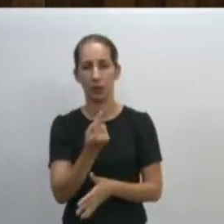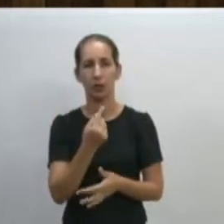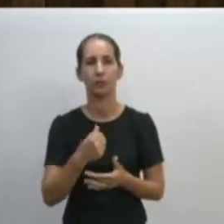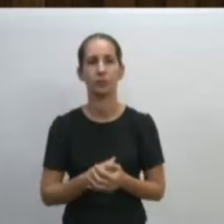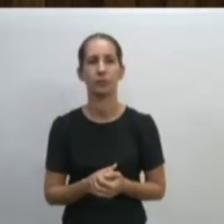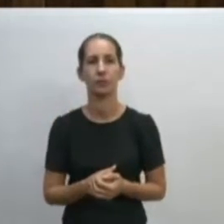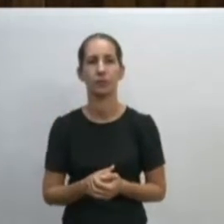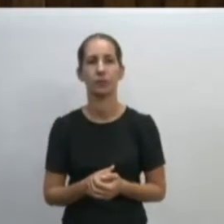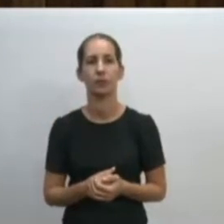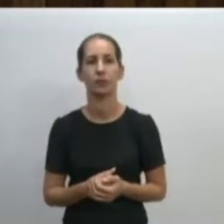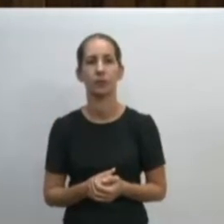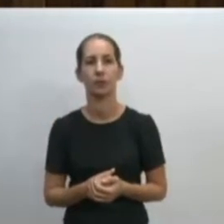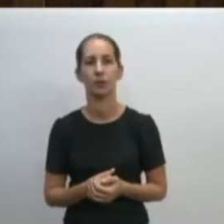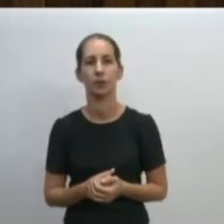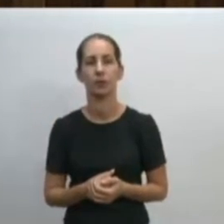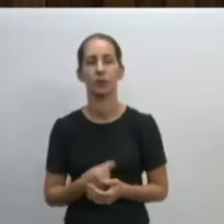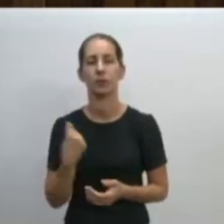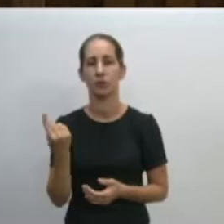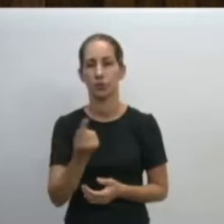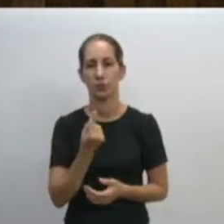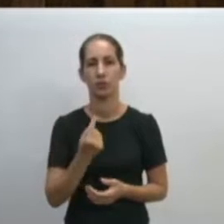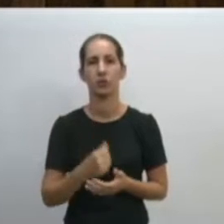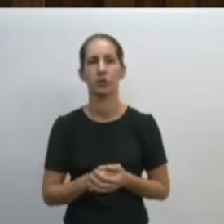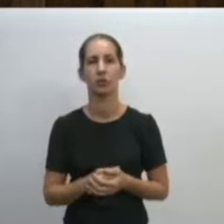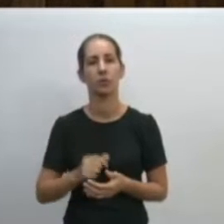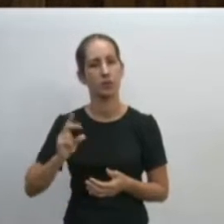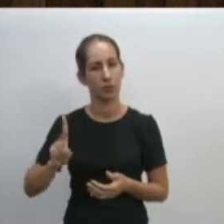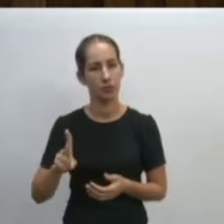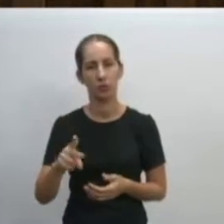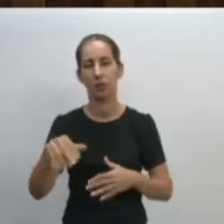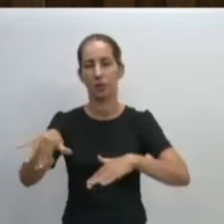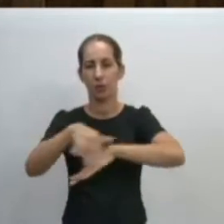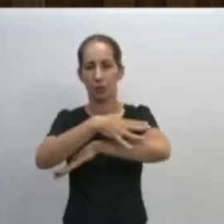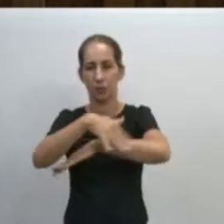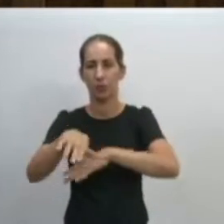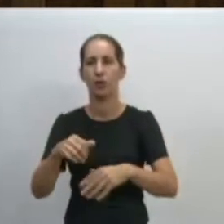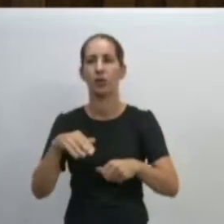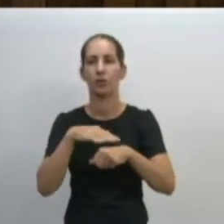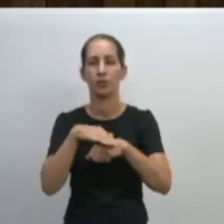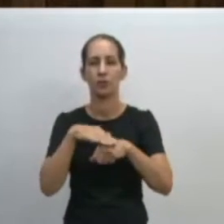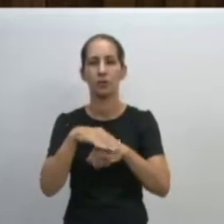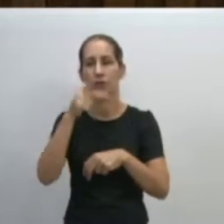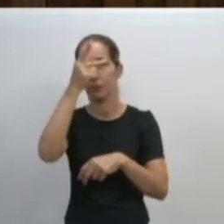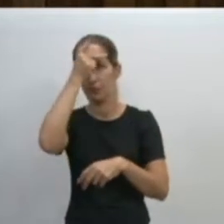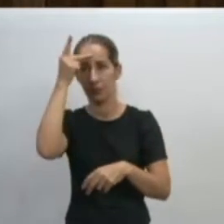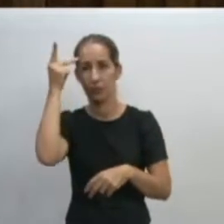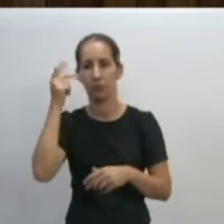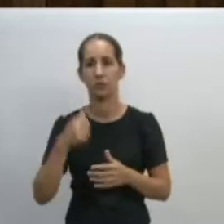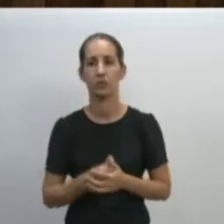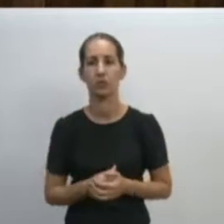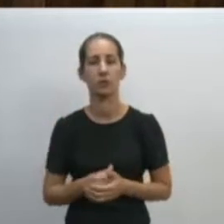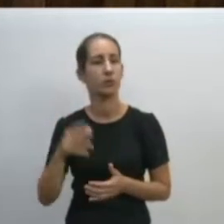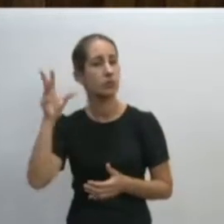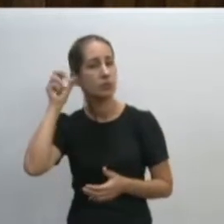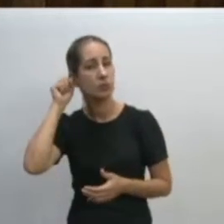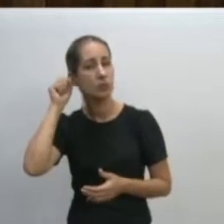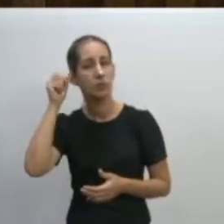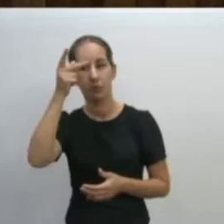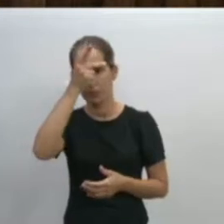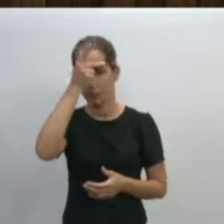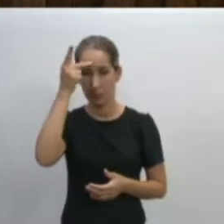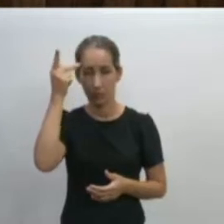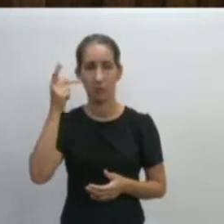poder constituído, de um poder que está diuturnamente nas ruas, conversando com a população, escutando a